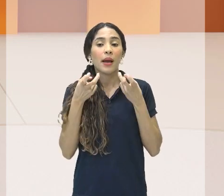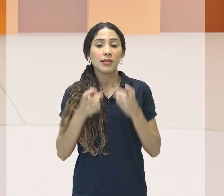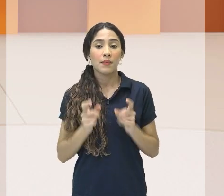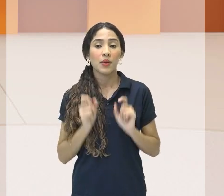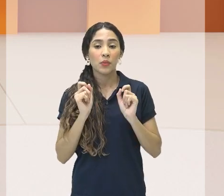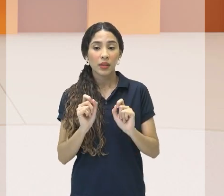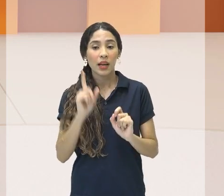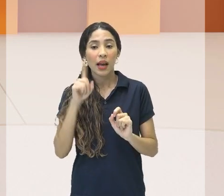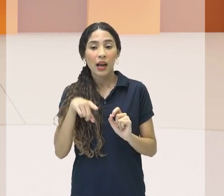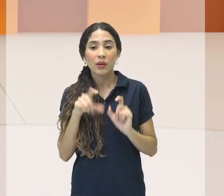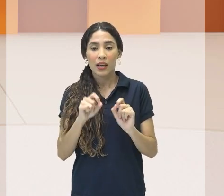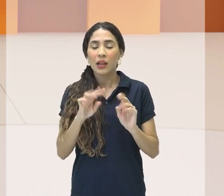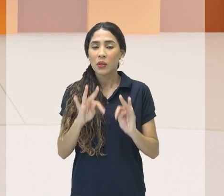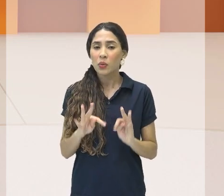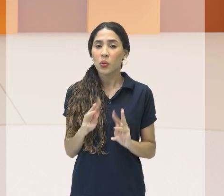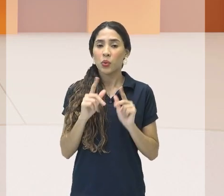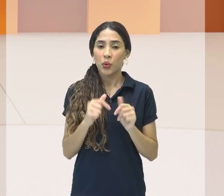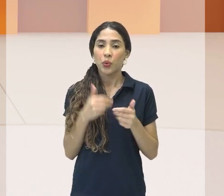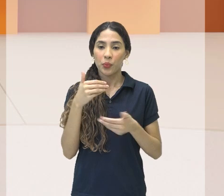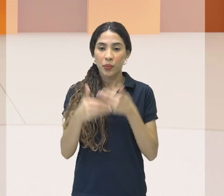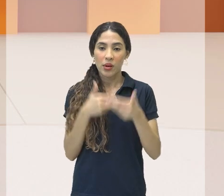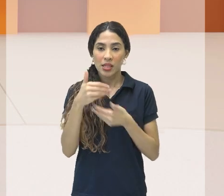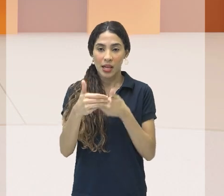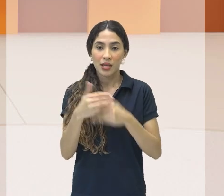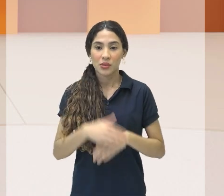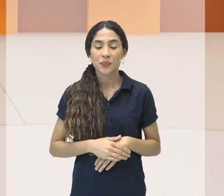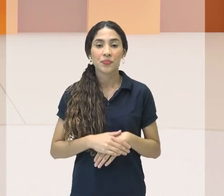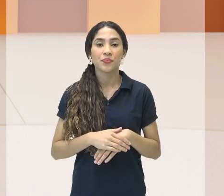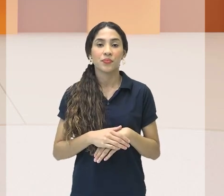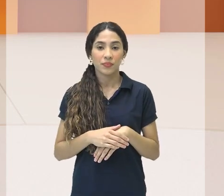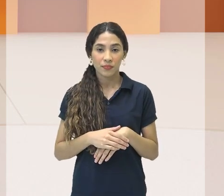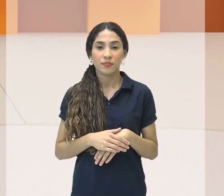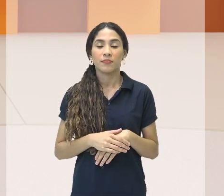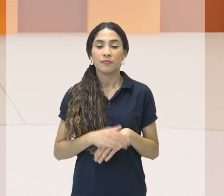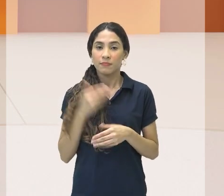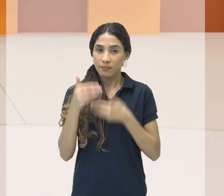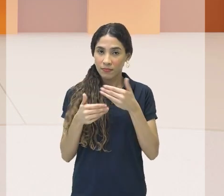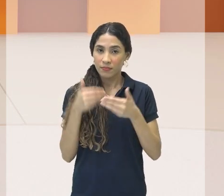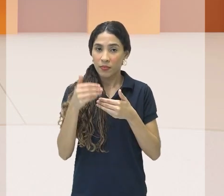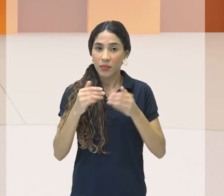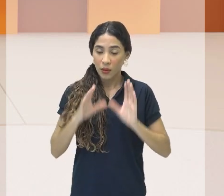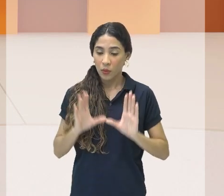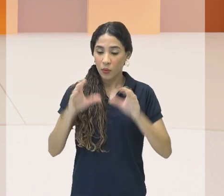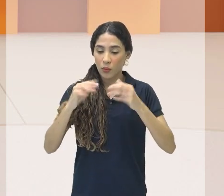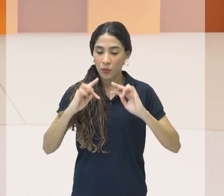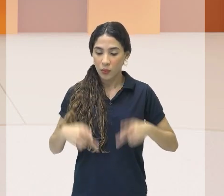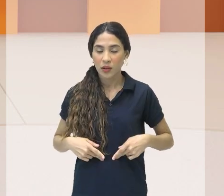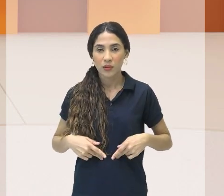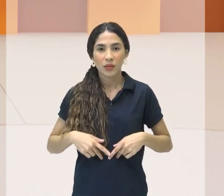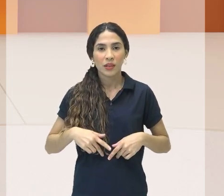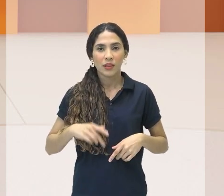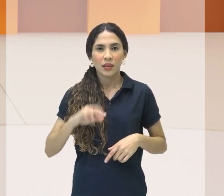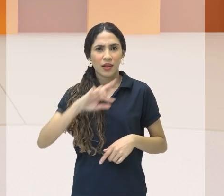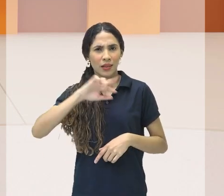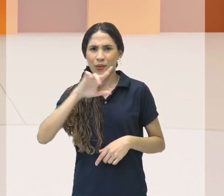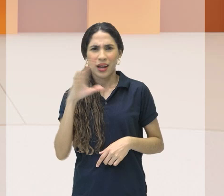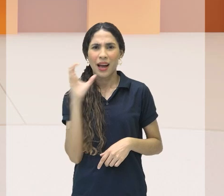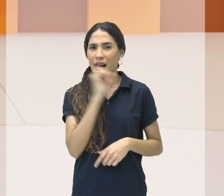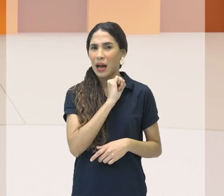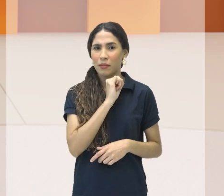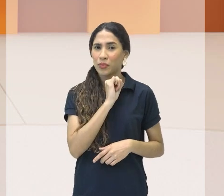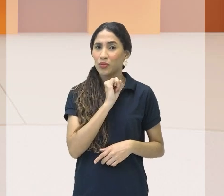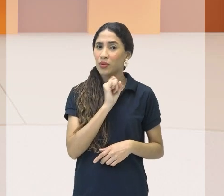que isso é o que? É todo esse processo aqui, de caminhada da espécie humana. E não é de um dia para o outro, isso aqui nós estamos falando